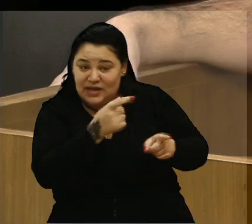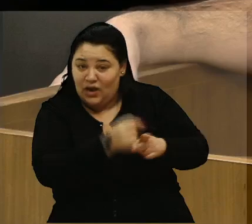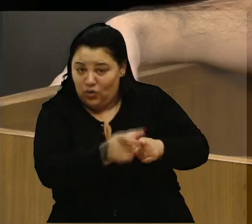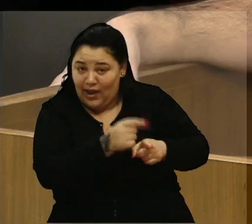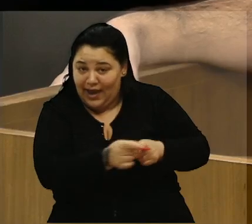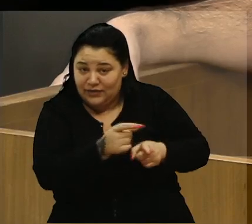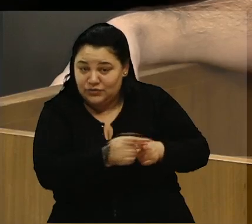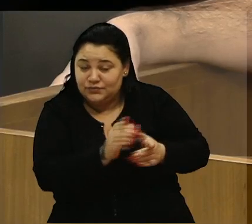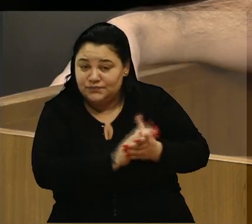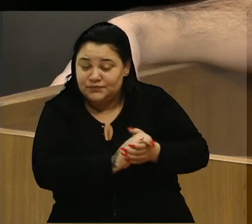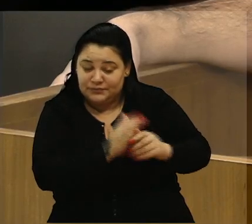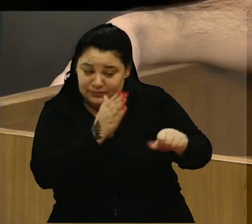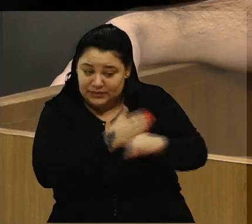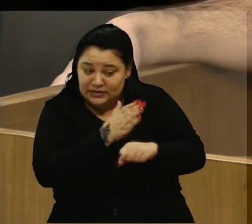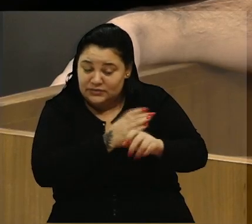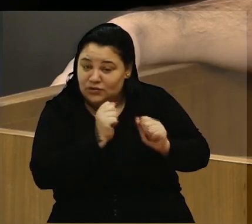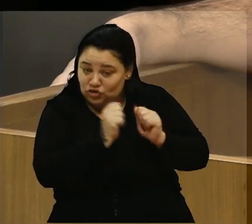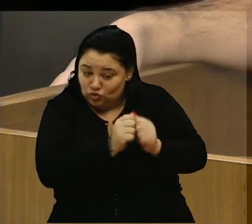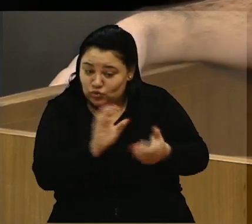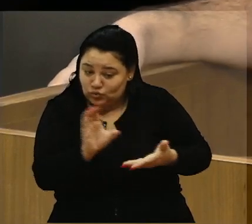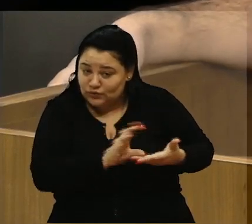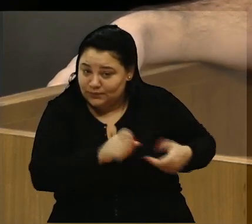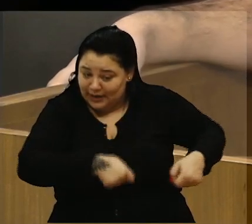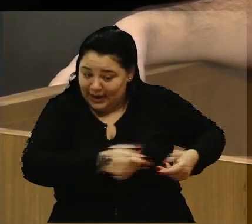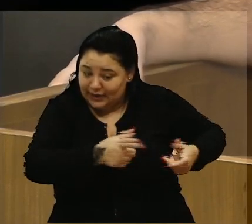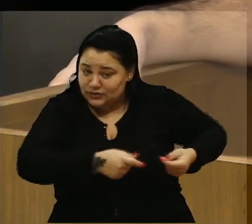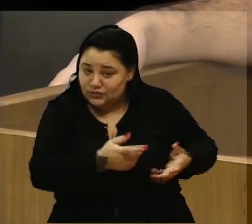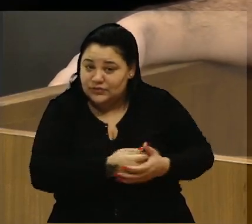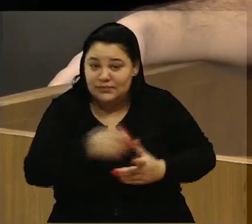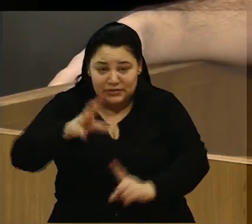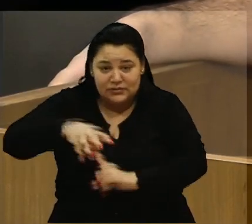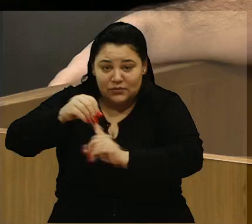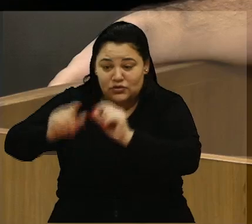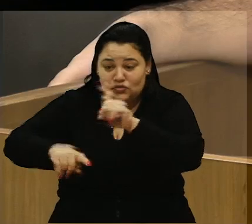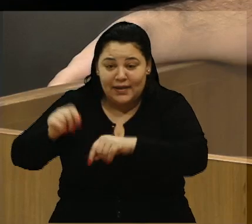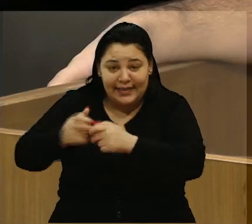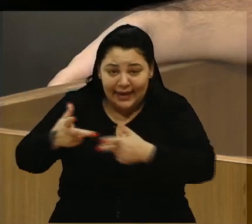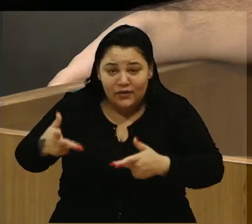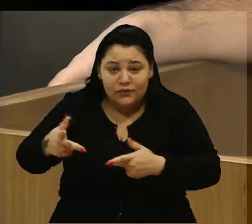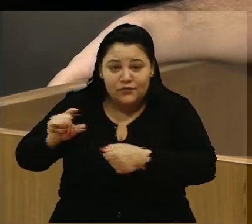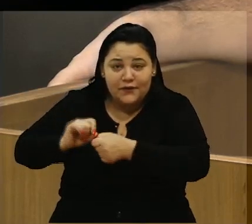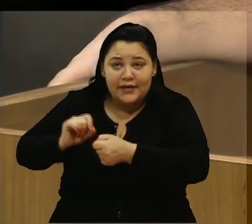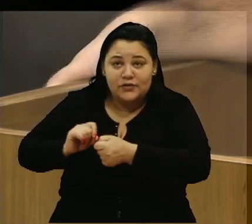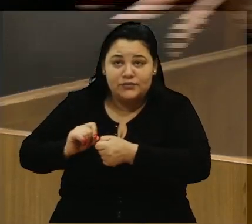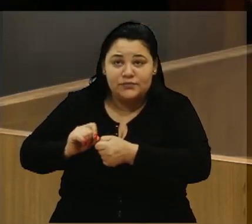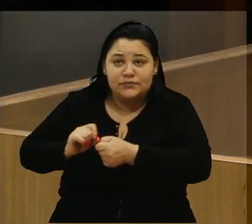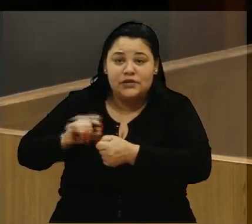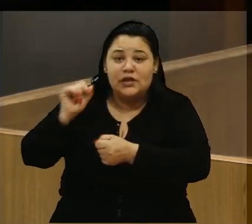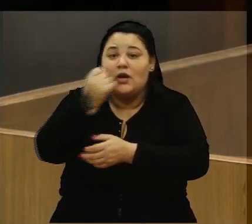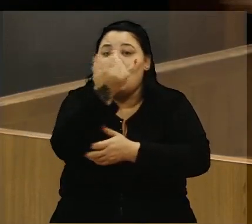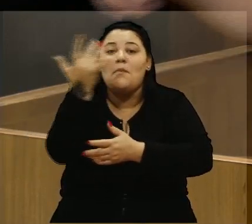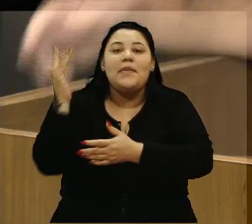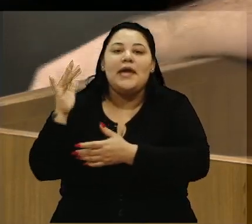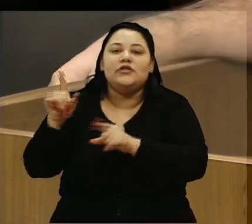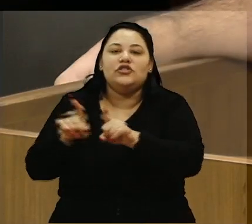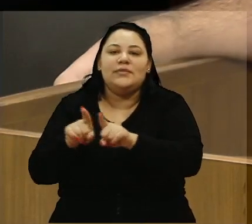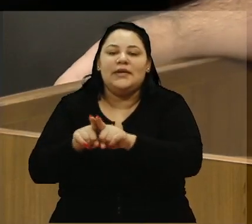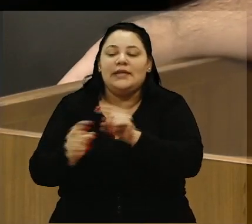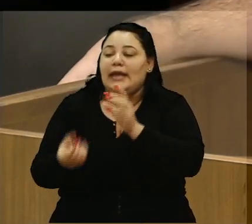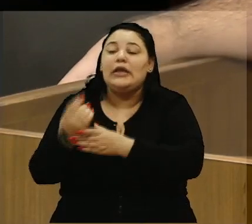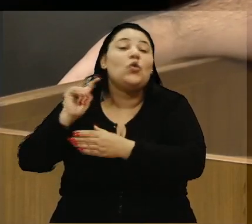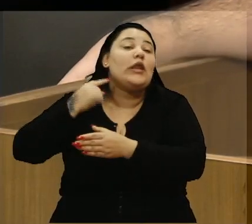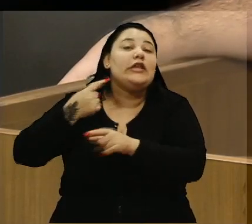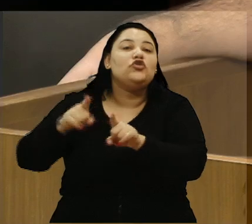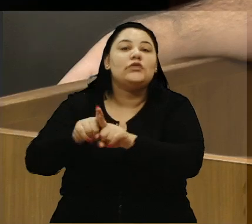está embutido no custo, e principalmente os insumos que ficam lá. E é o meio ambiente que está sendo gerado resíduos.